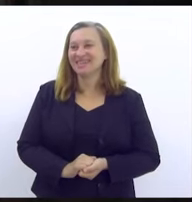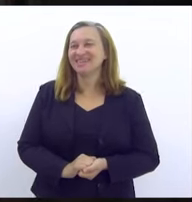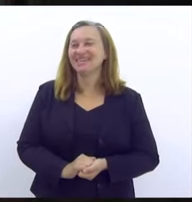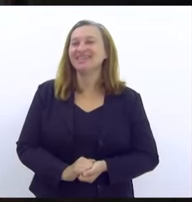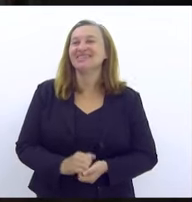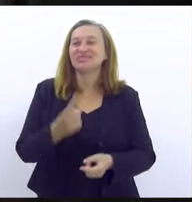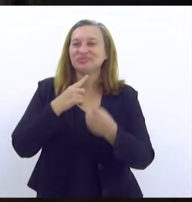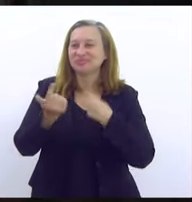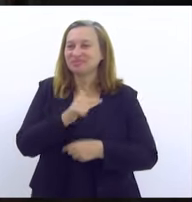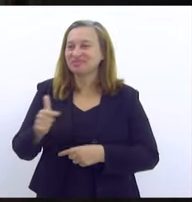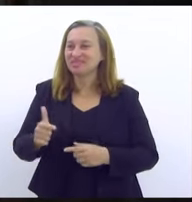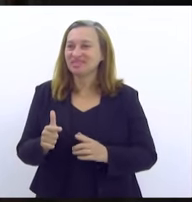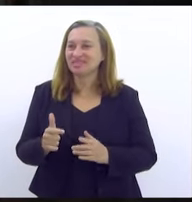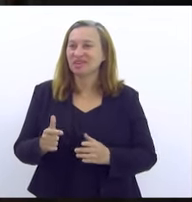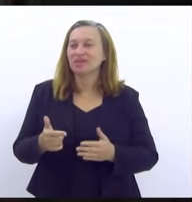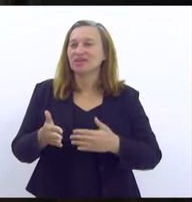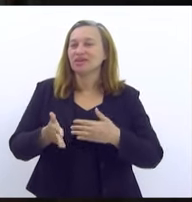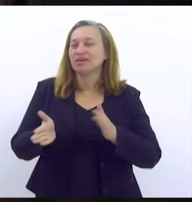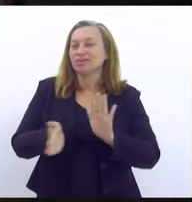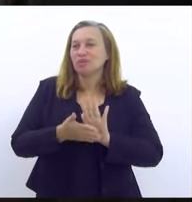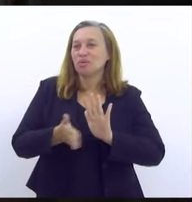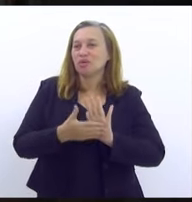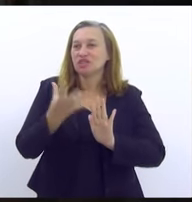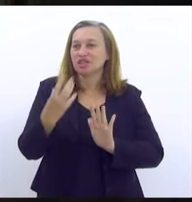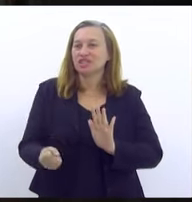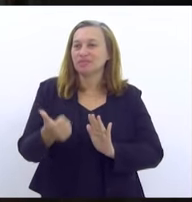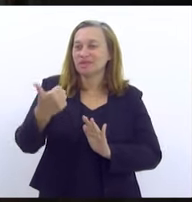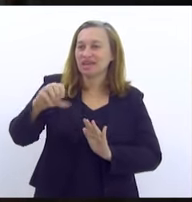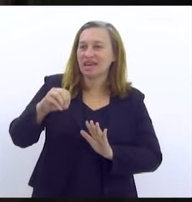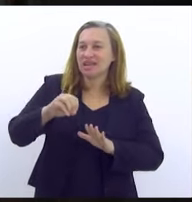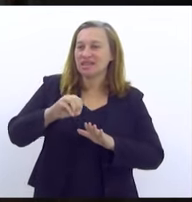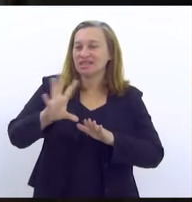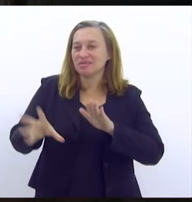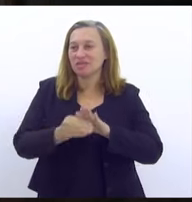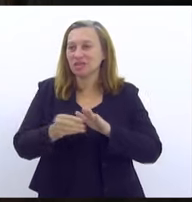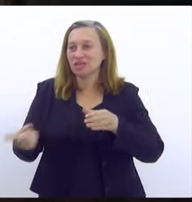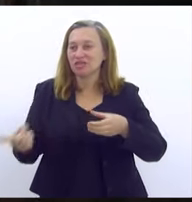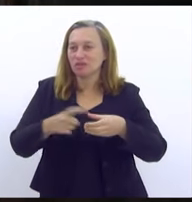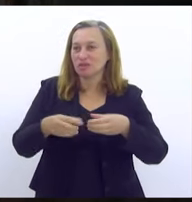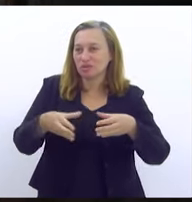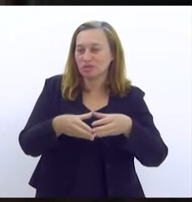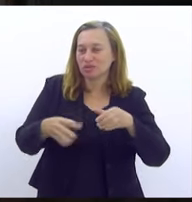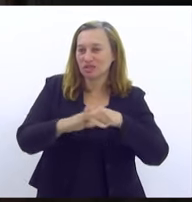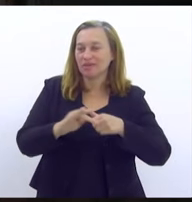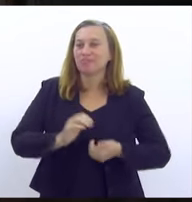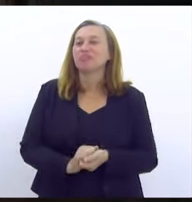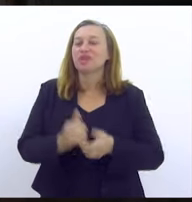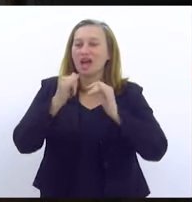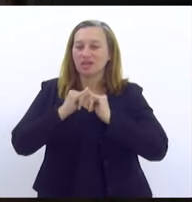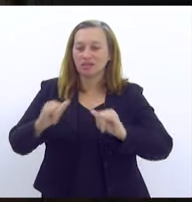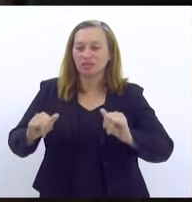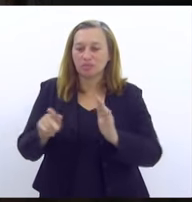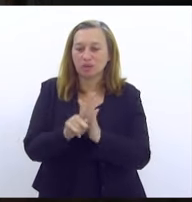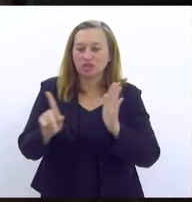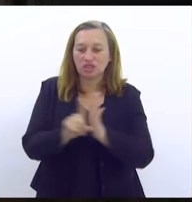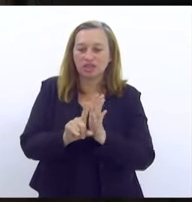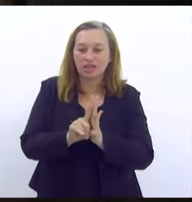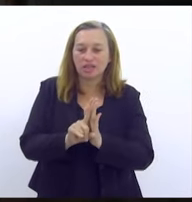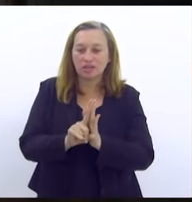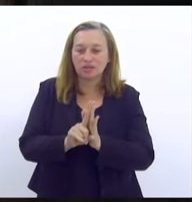queira discutir, encerrada a discussão, a presente proposta recebeu 10 emendas e retorna às comissões. Anuncio o projeto de